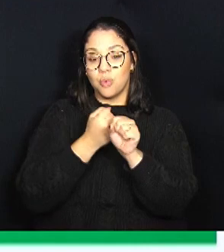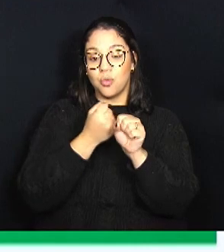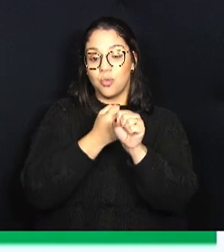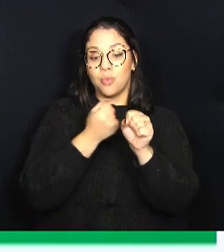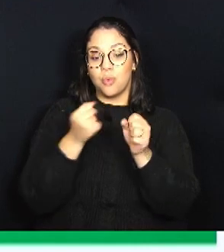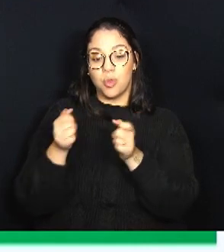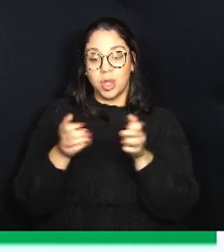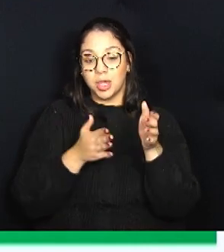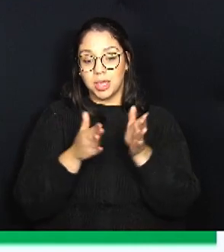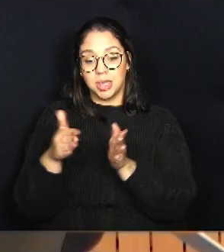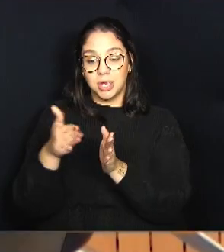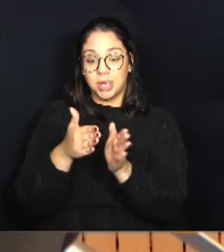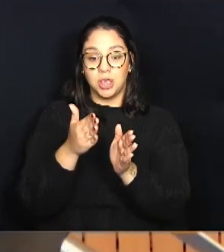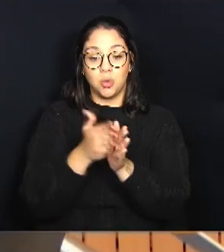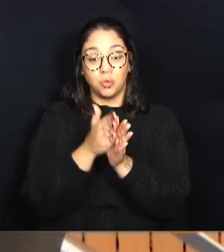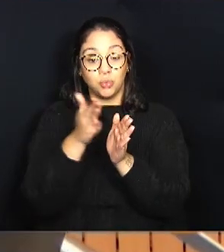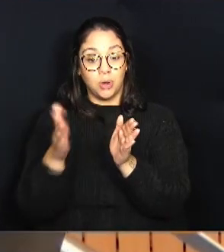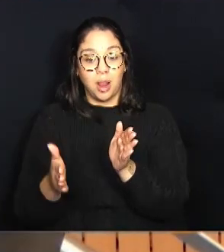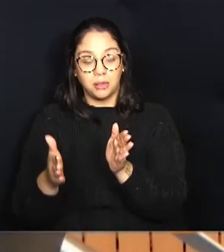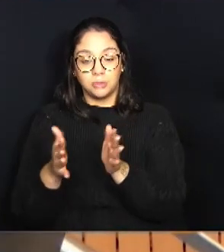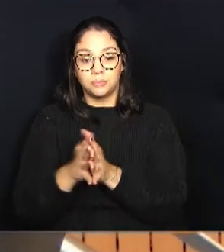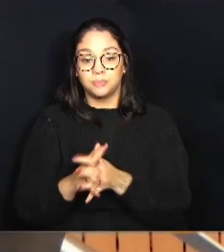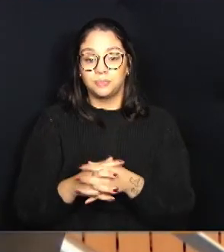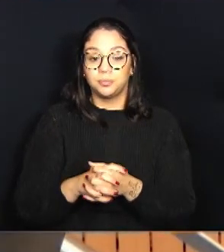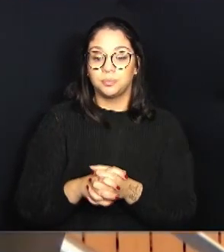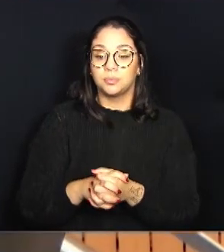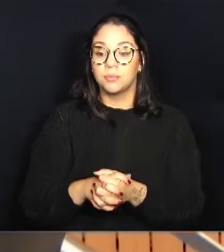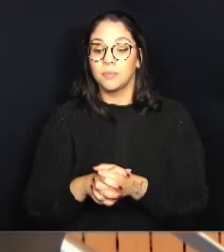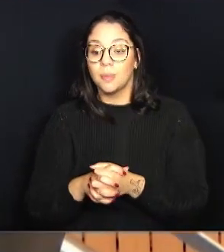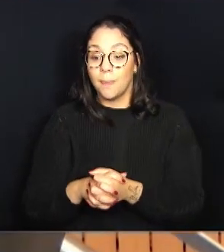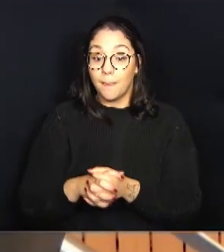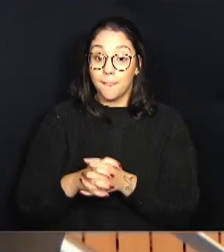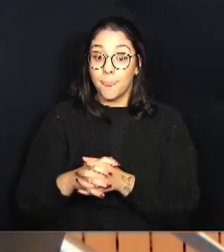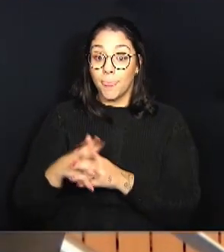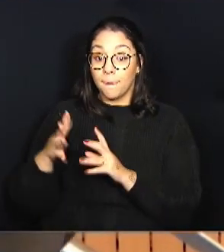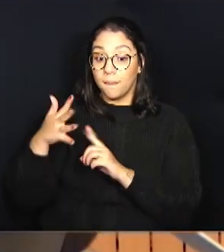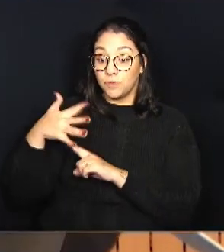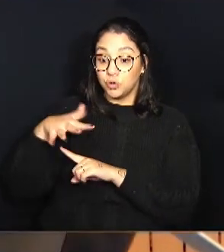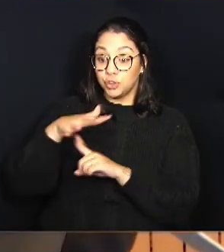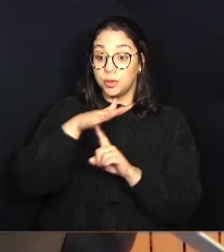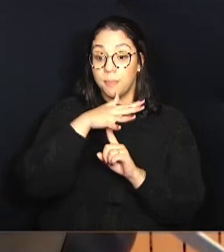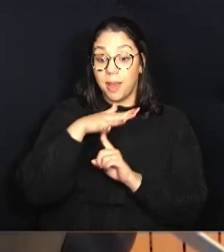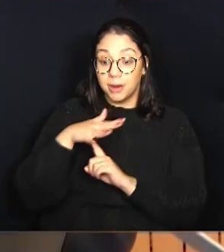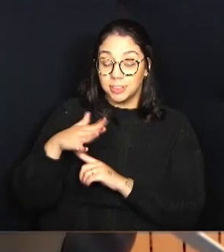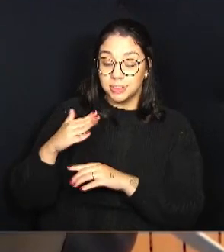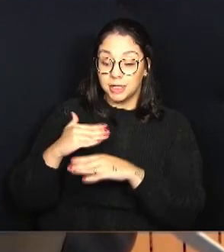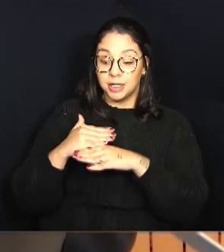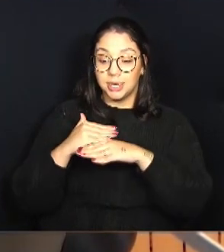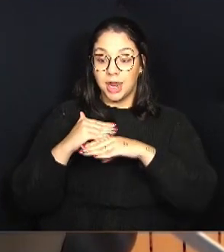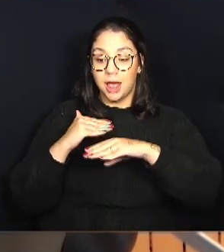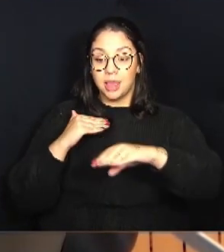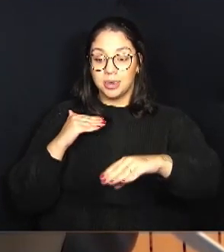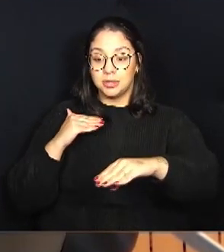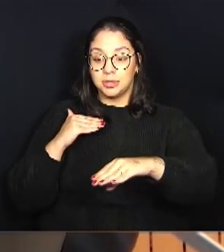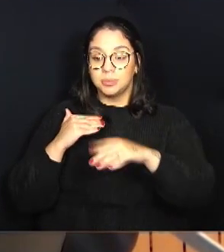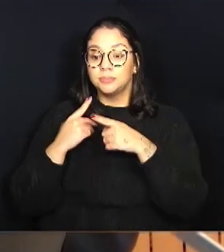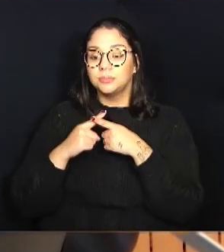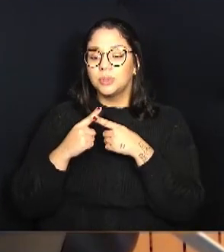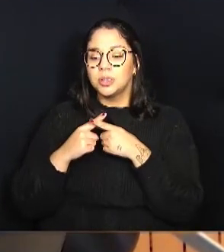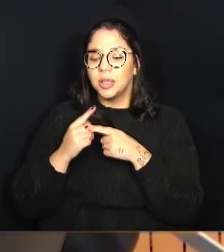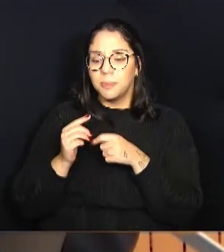como rios e córregos. Os parques lineares, porque os parques lineares,